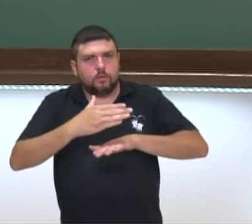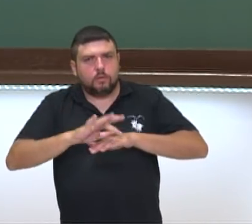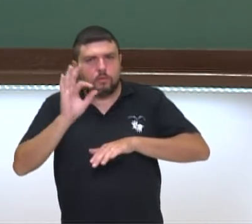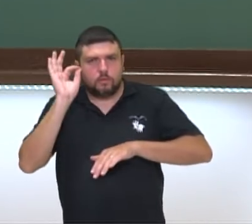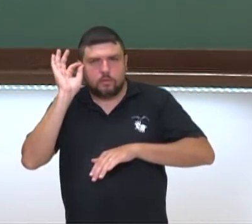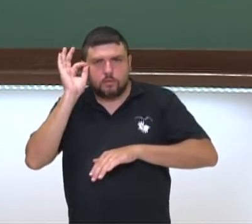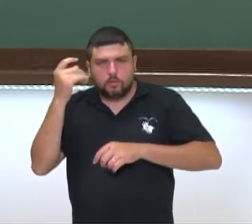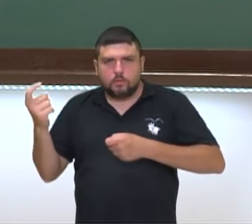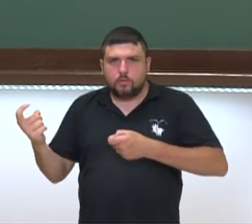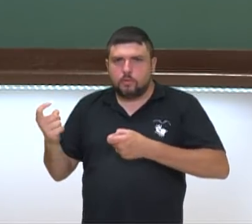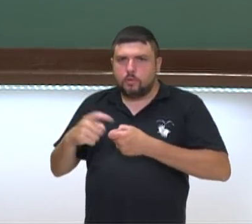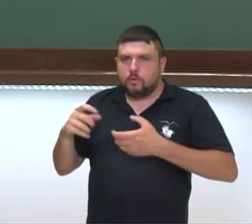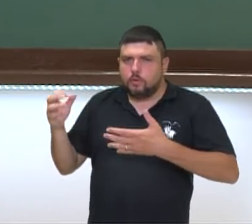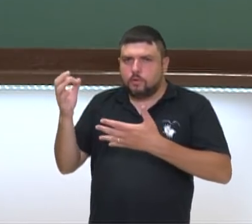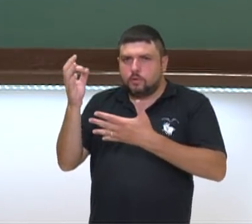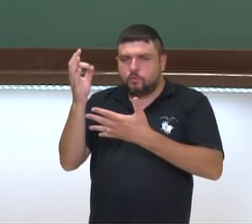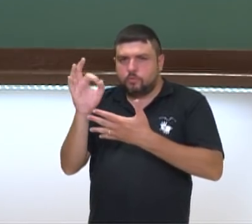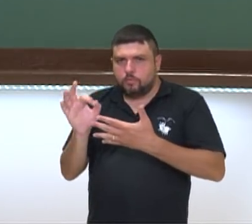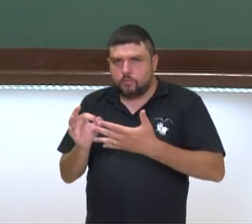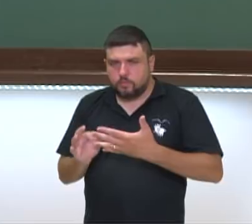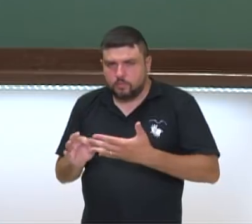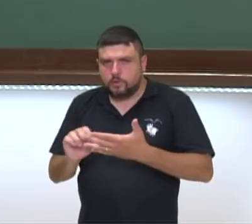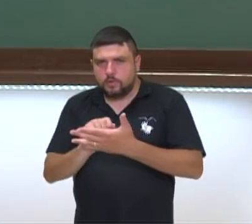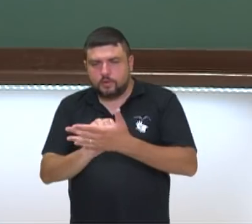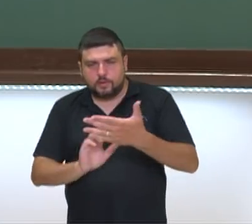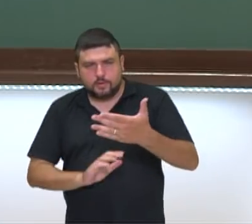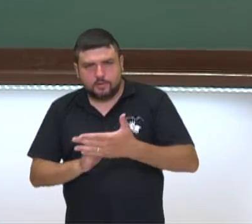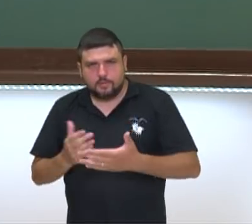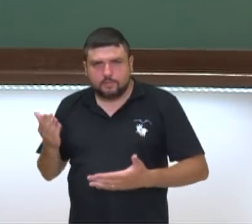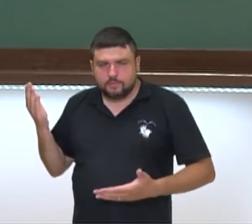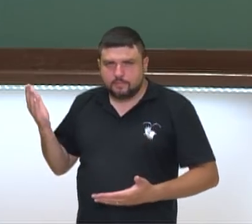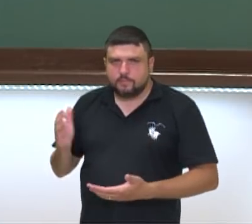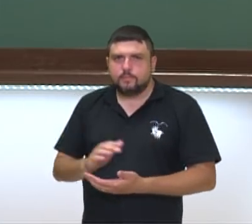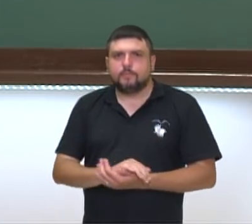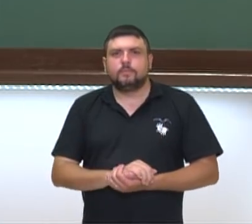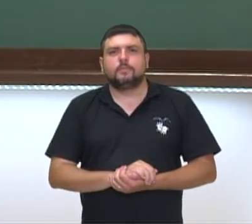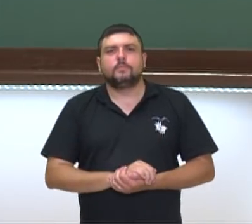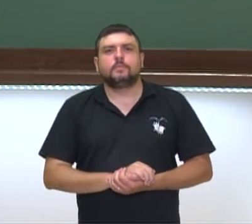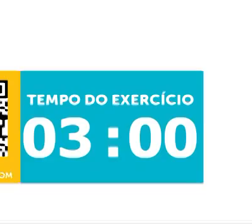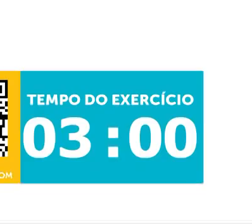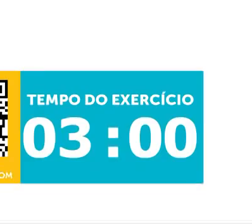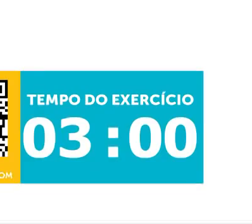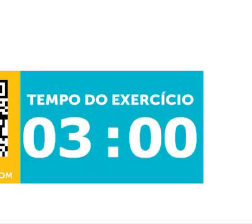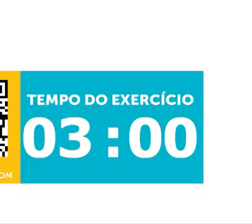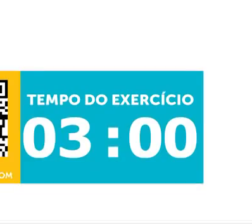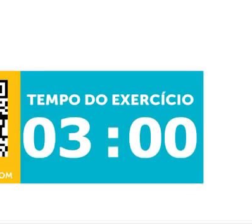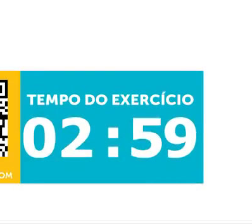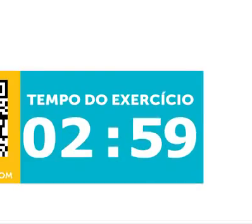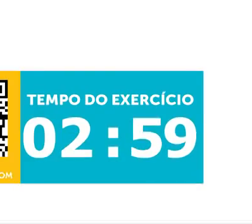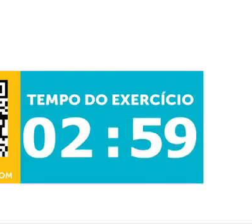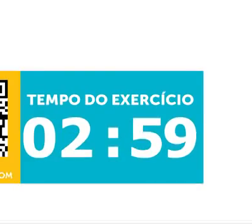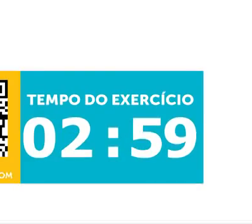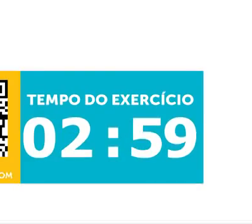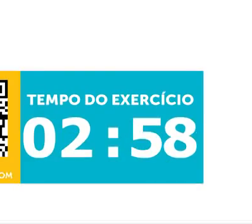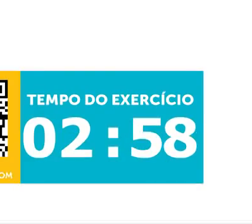raciocinarem e voltamos para conferir a produção de vocês. Até daqui a pouco.